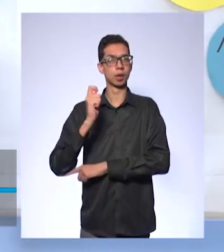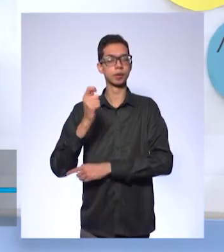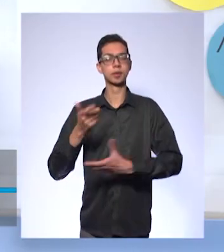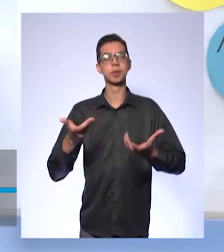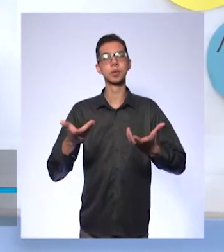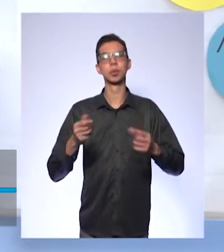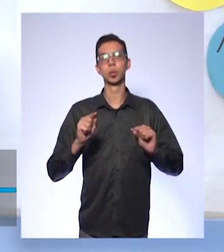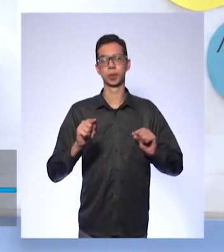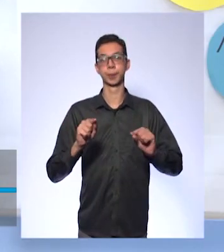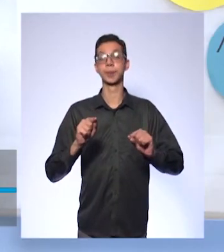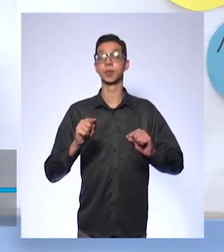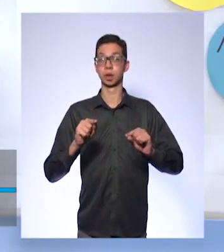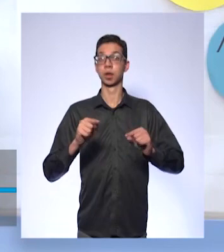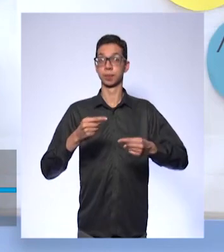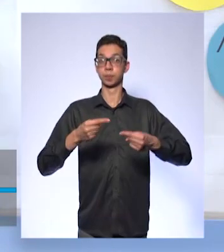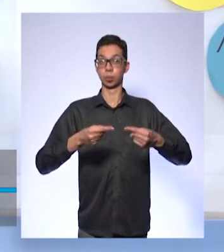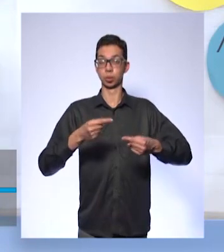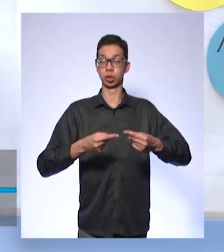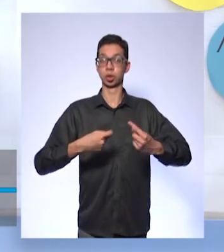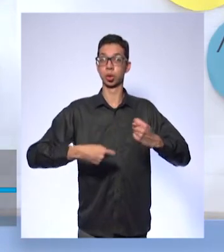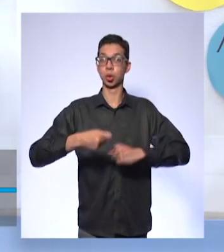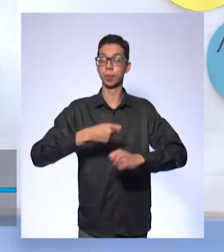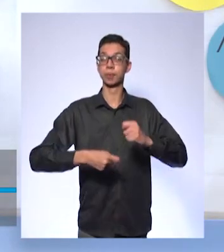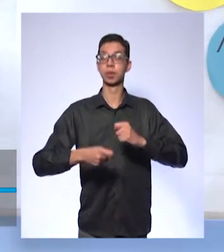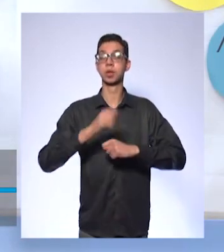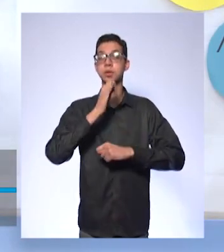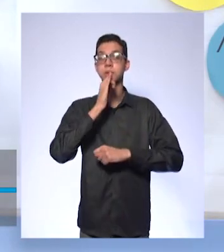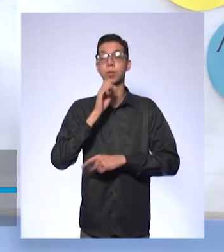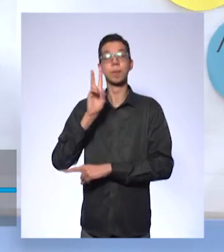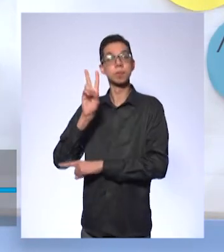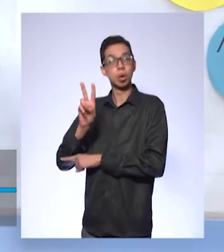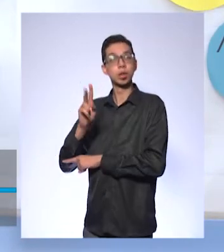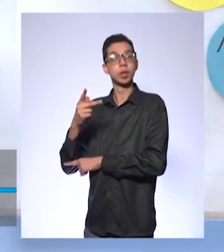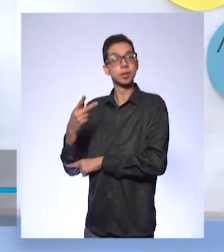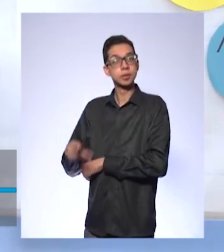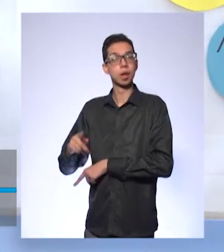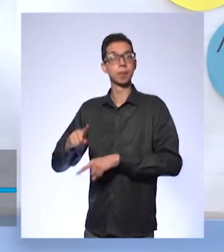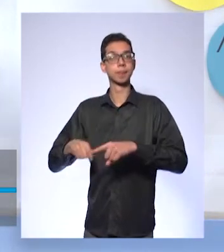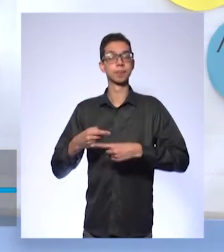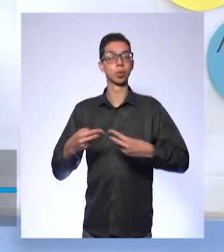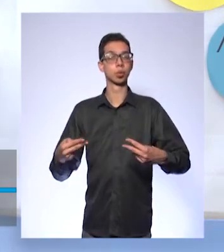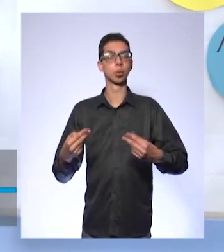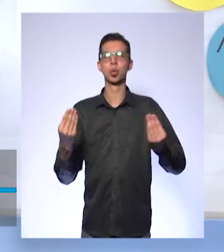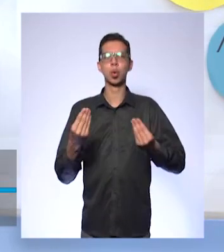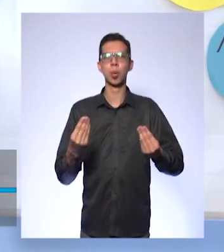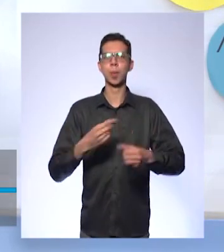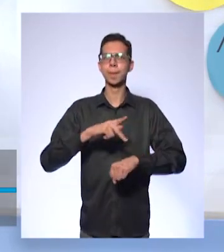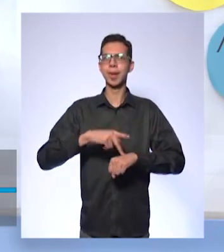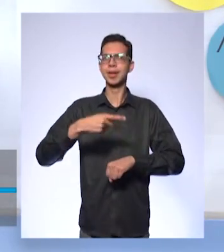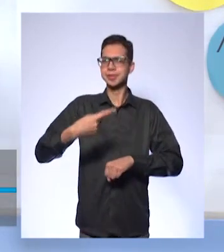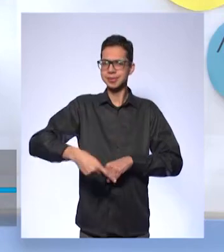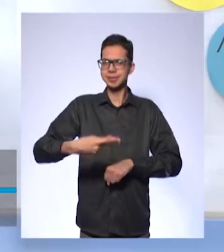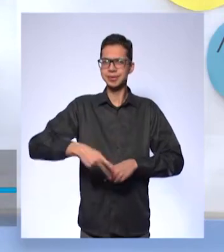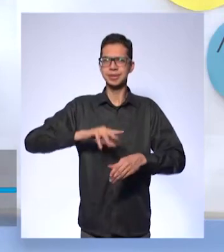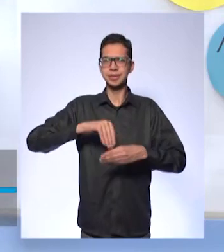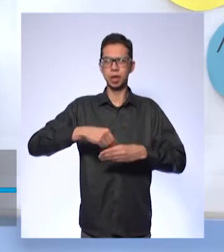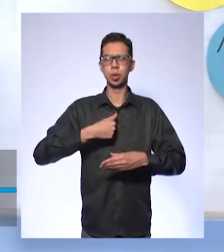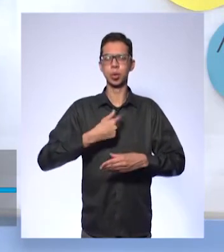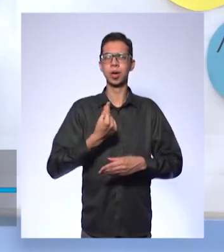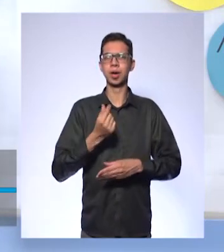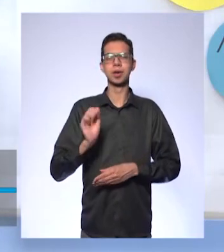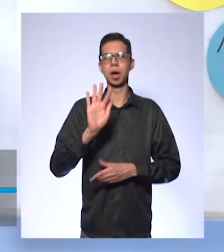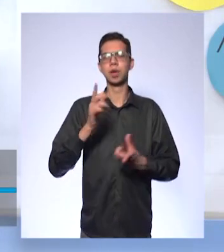protegesse também o produto deles, né. Então, poxa, dentro do meu país, o meu produto é mais caro, eu pago mais para vender, enquanto outros países